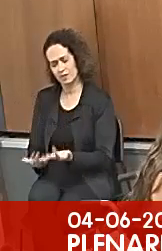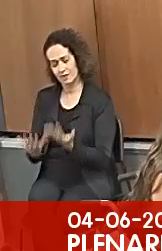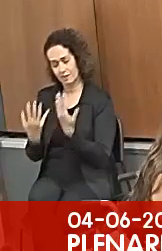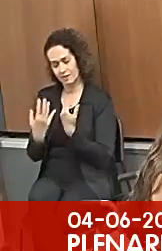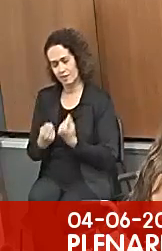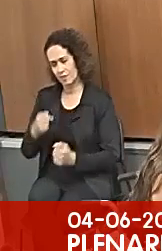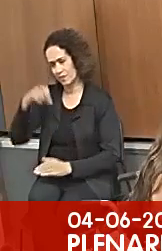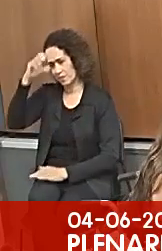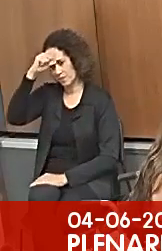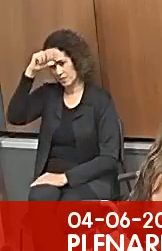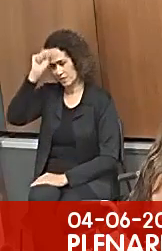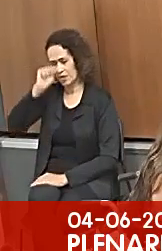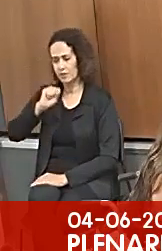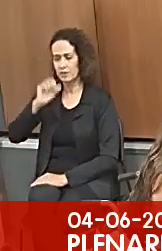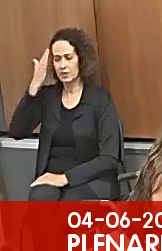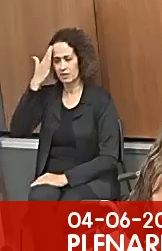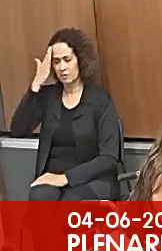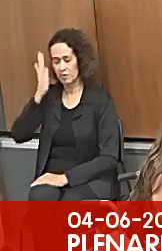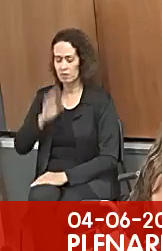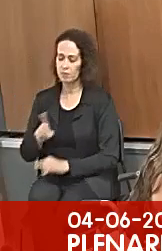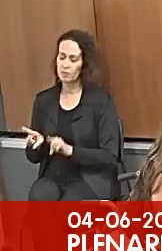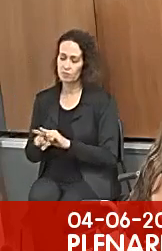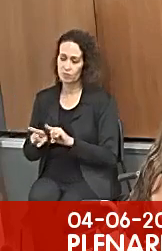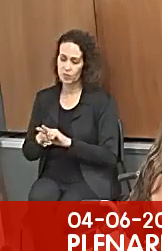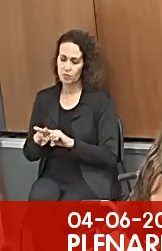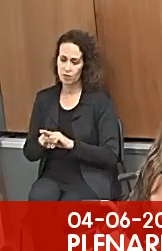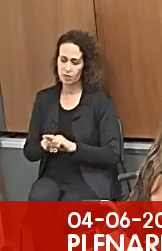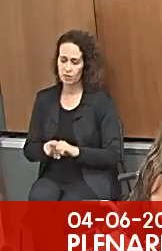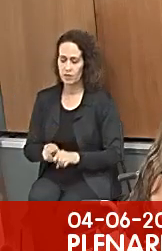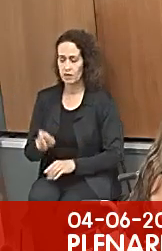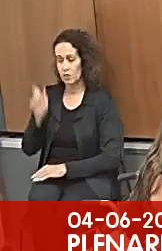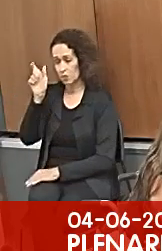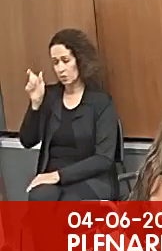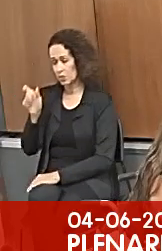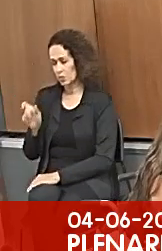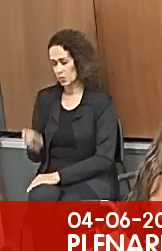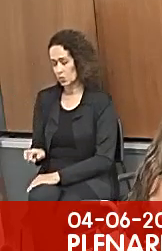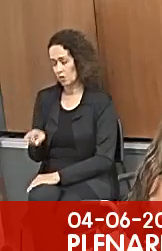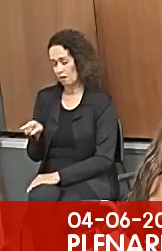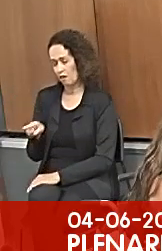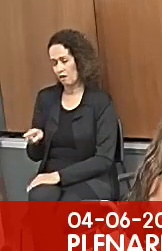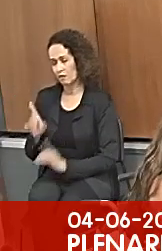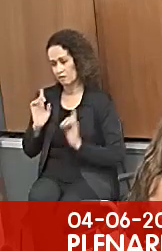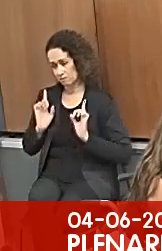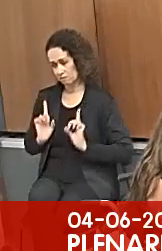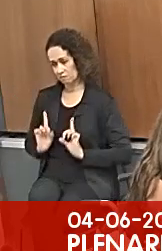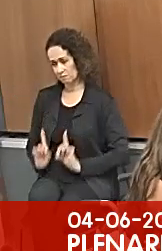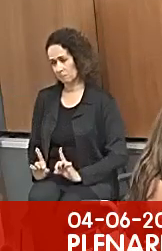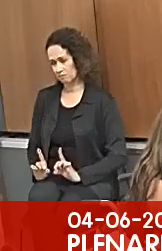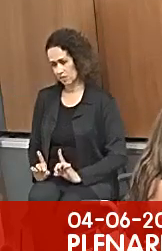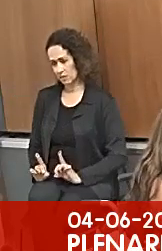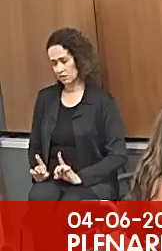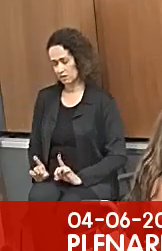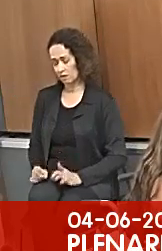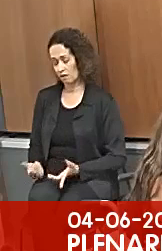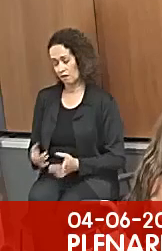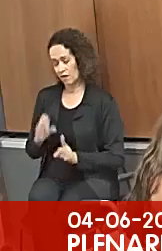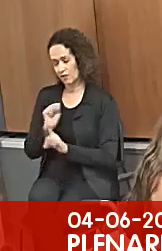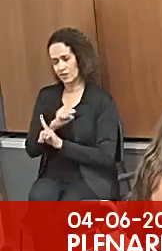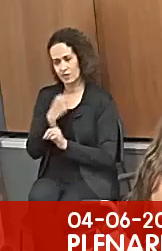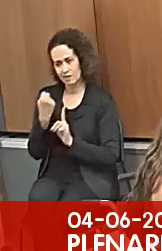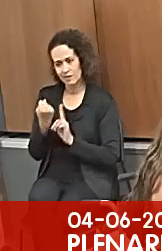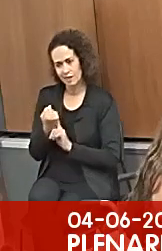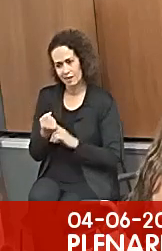sabemos que a pessoa especial, ela envolve toda uma sociedade, não só a